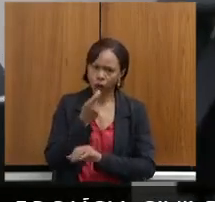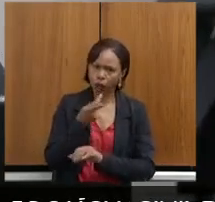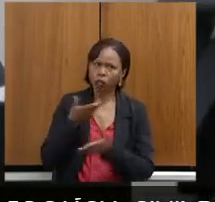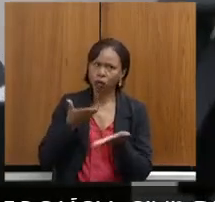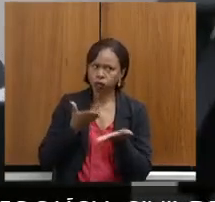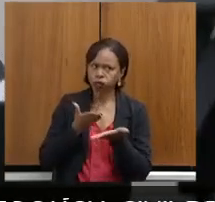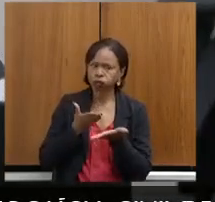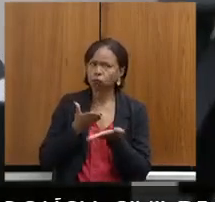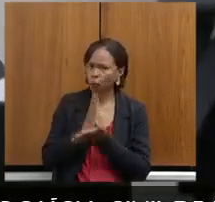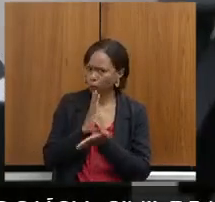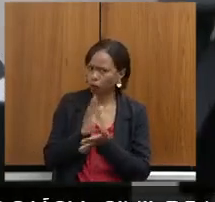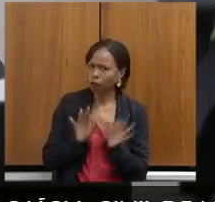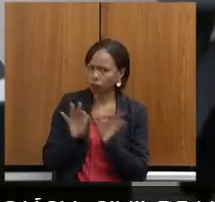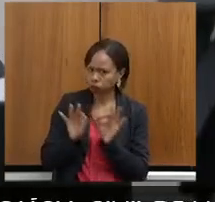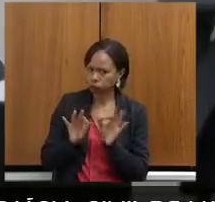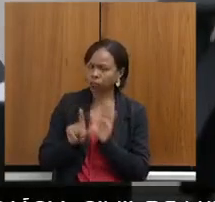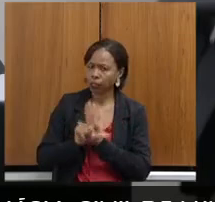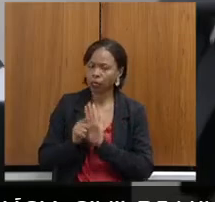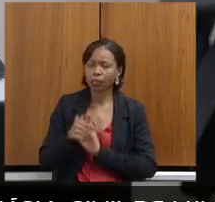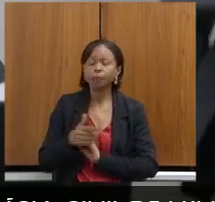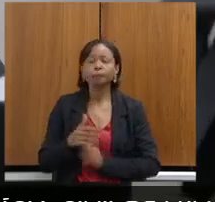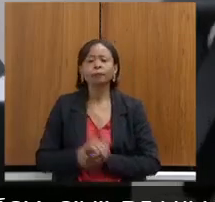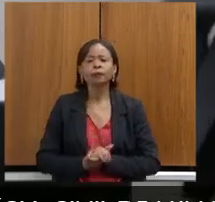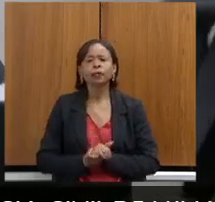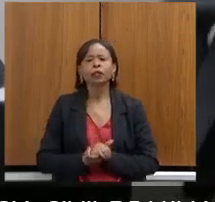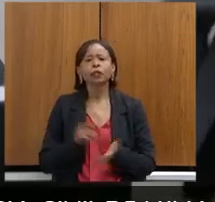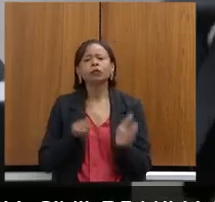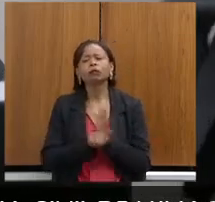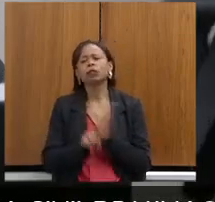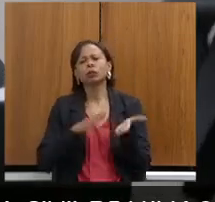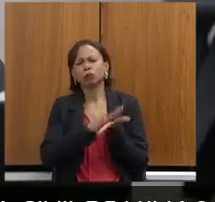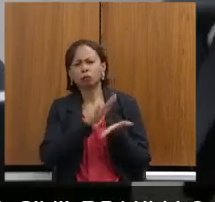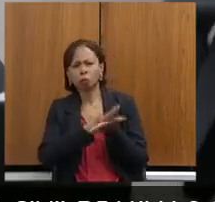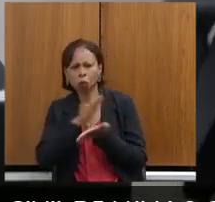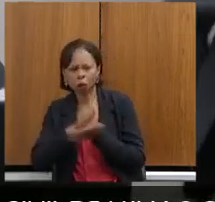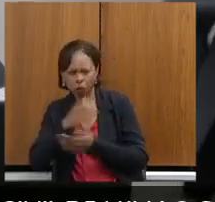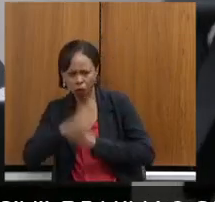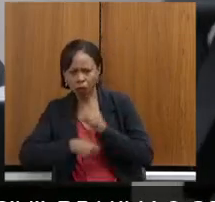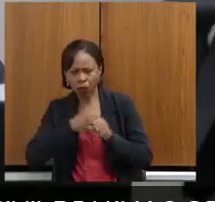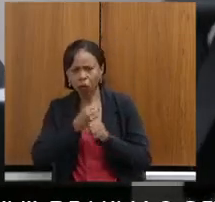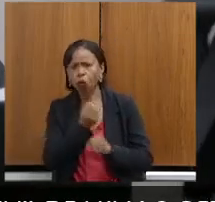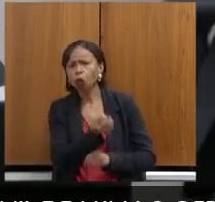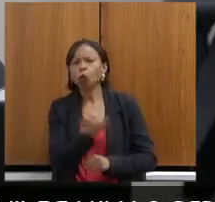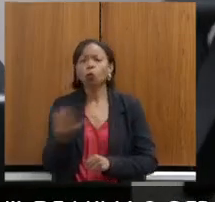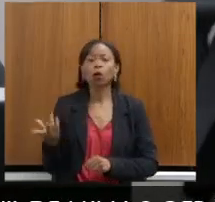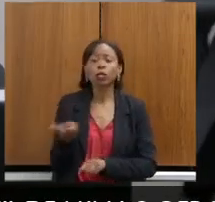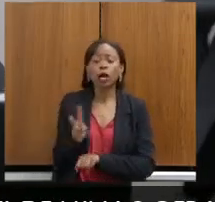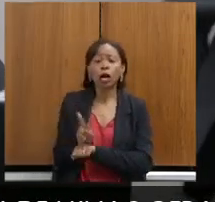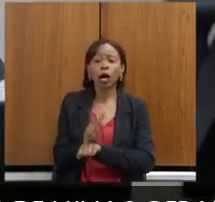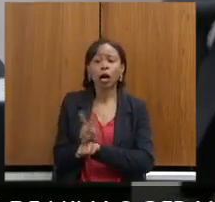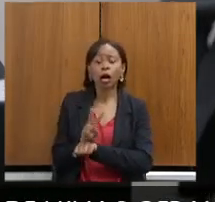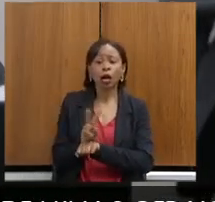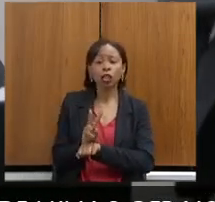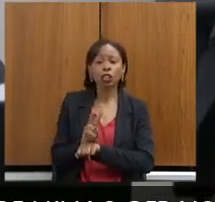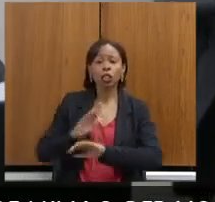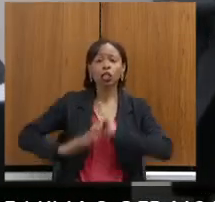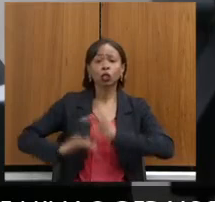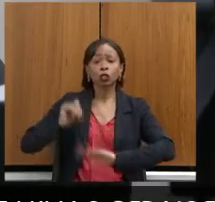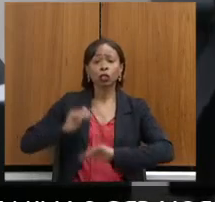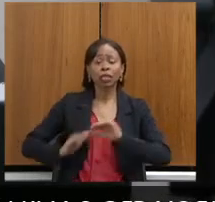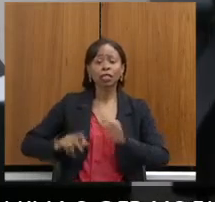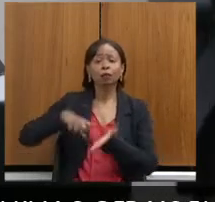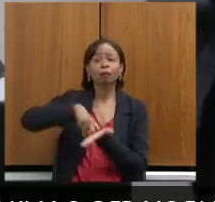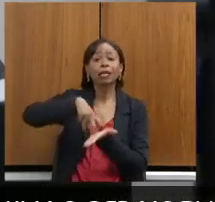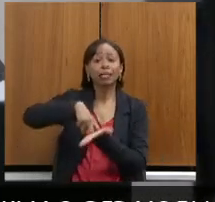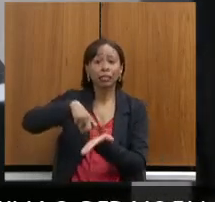da Lei se estão sendo publicados anualmente conforme determina a lei o número de Agentes prisionais nesse caso policiais